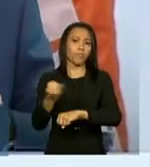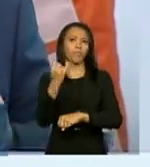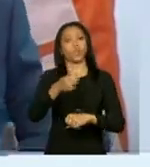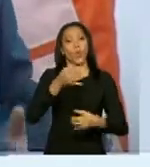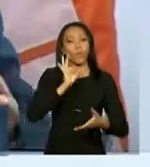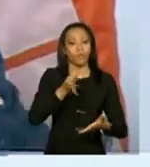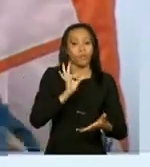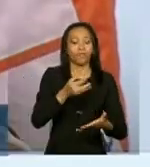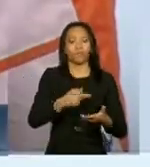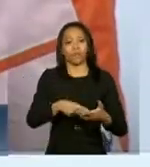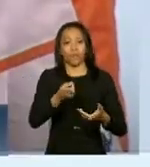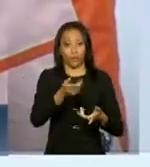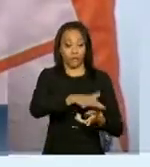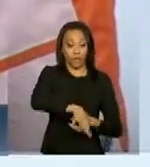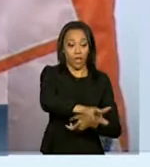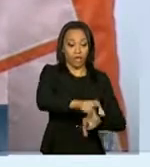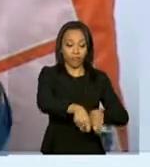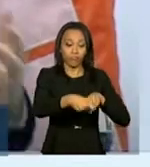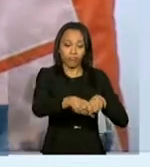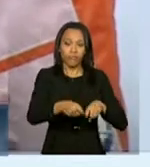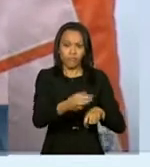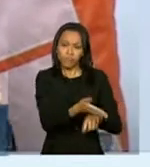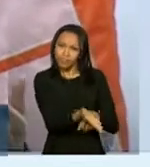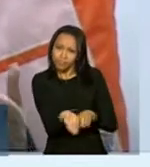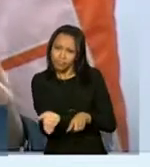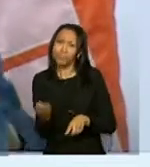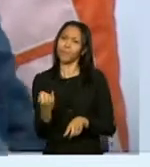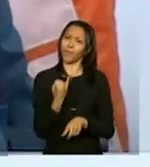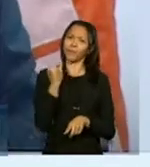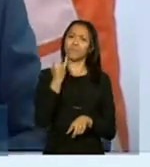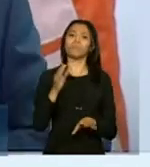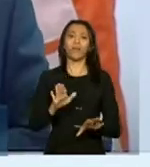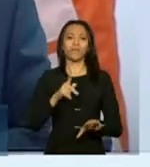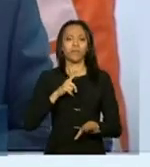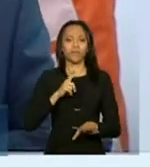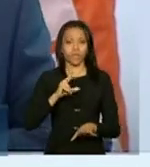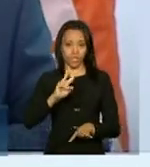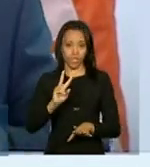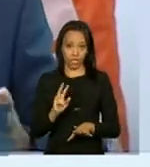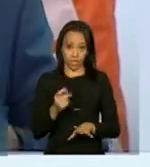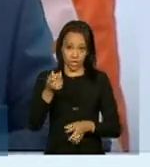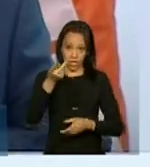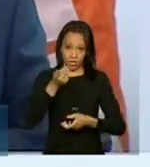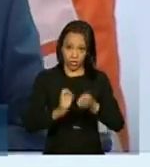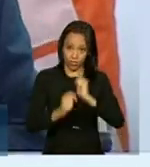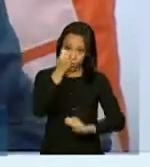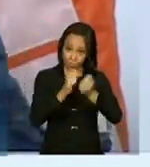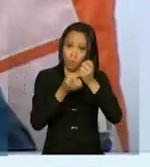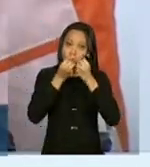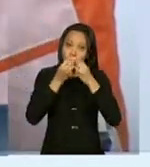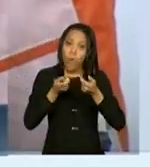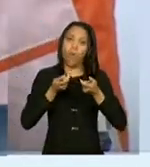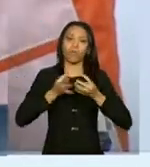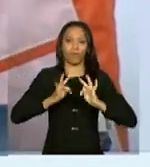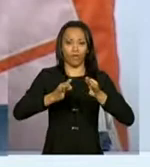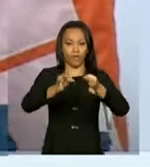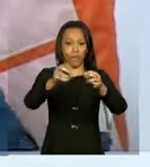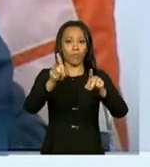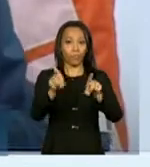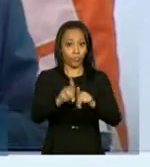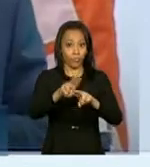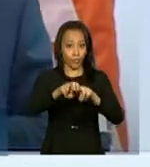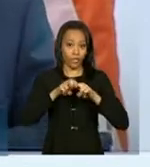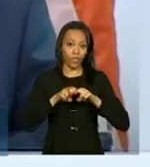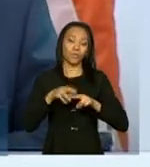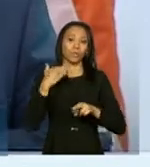da agropecuária, fundamentais para nós, mas temos também indústrias com boa tecnologia. Por isso mesmo, o Banco de Desenvolvimento de Minas